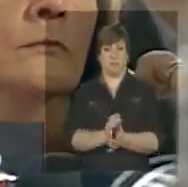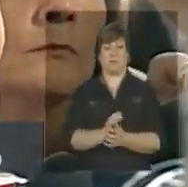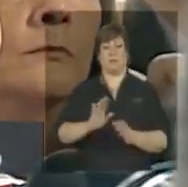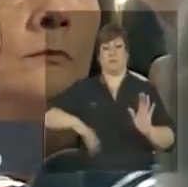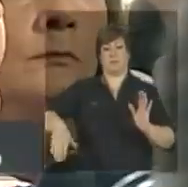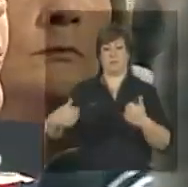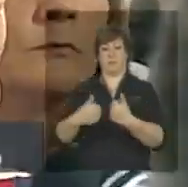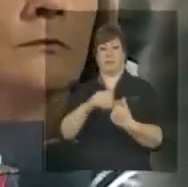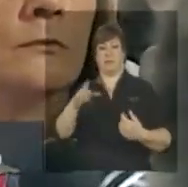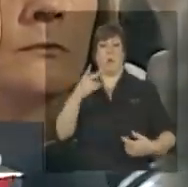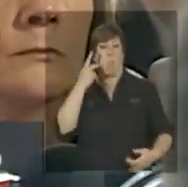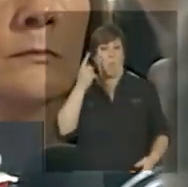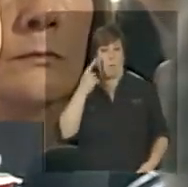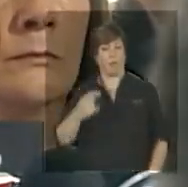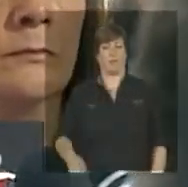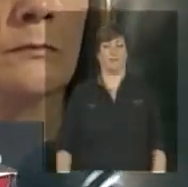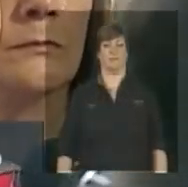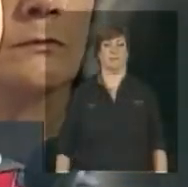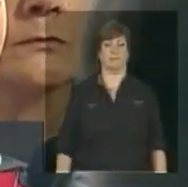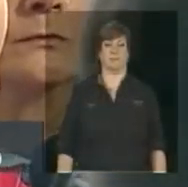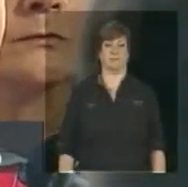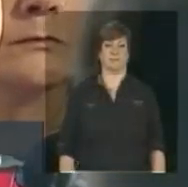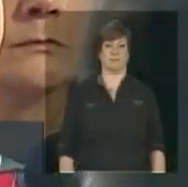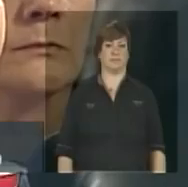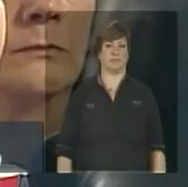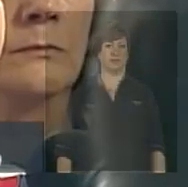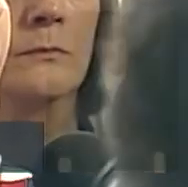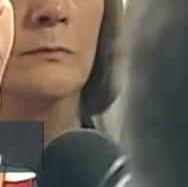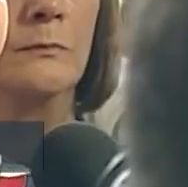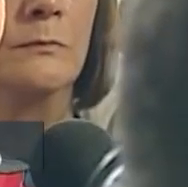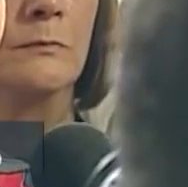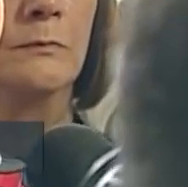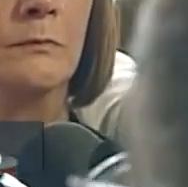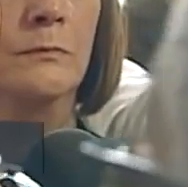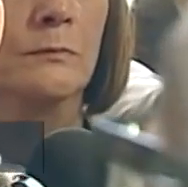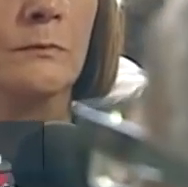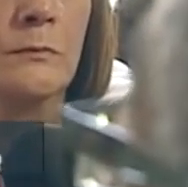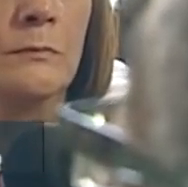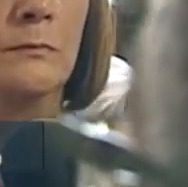Presidente, teve demissão recentemente no lote 6 aqui. Por que isso aconteceu? Chuva, isso